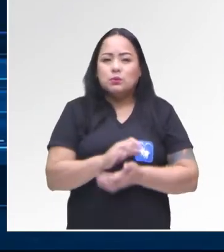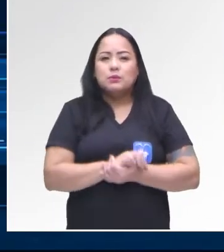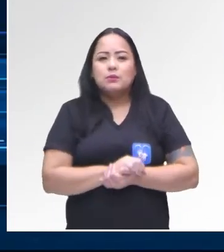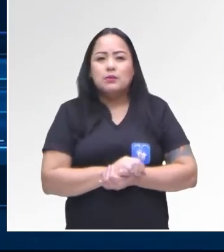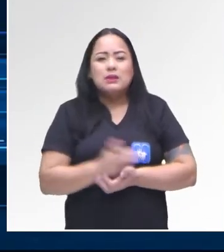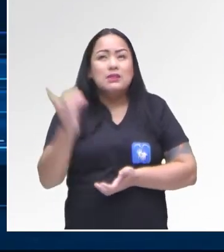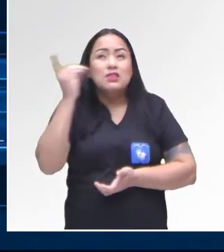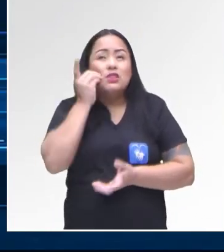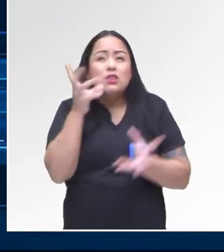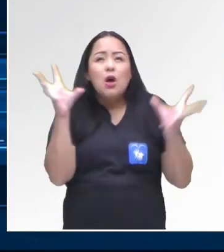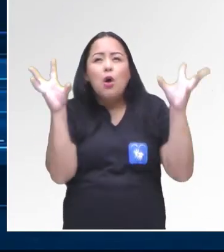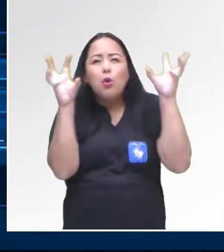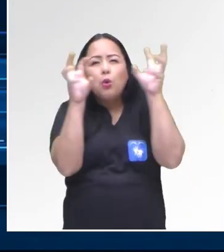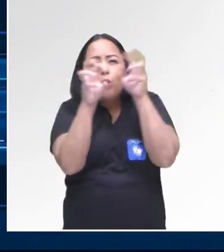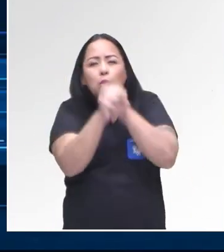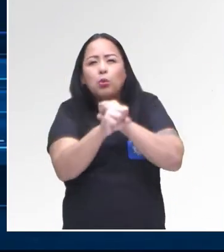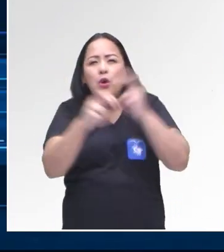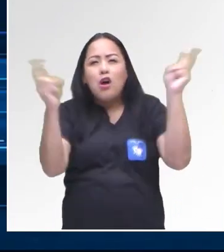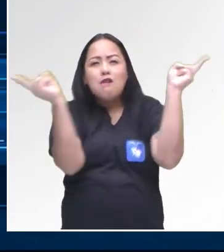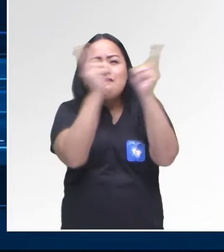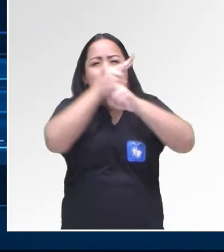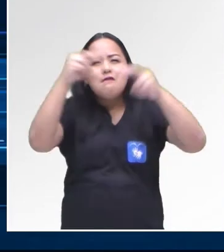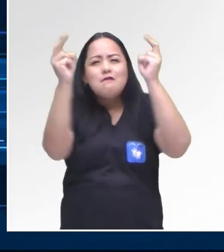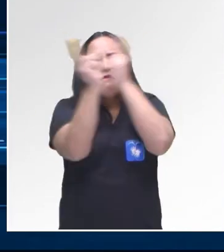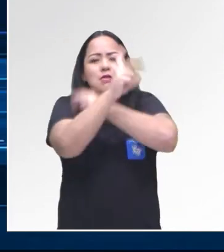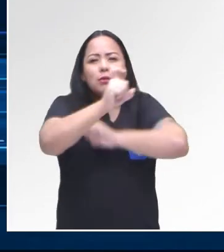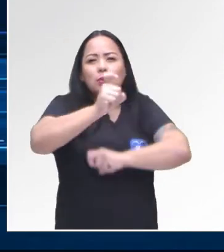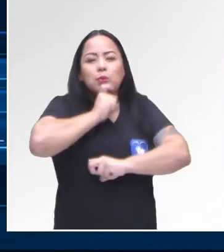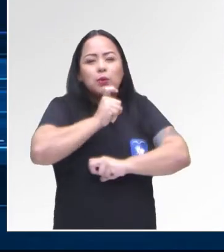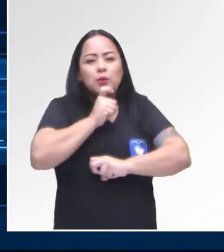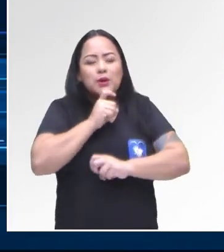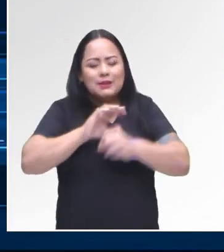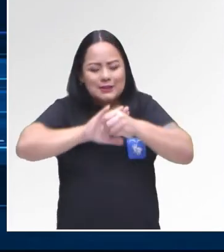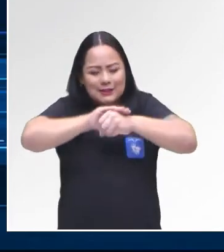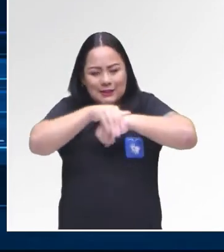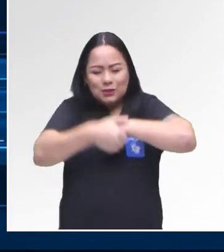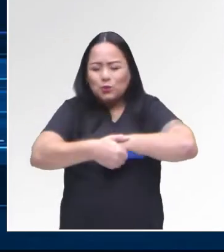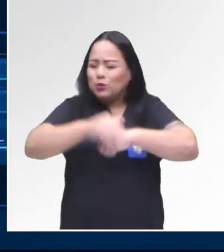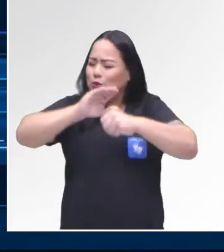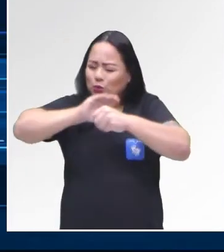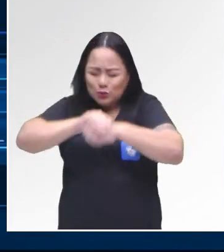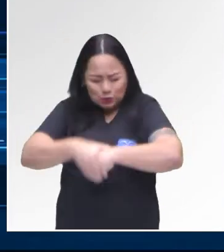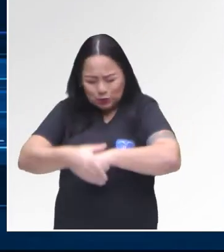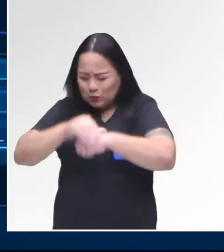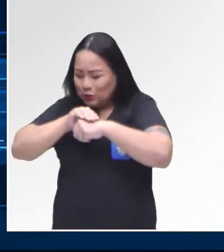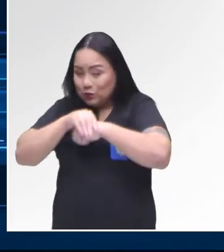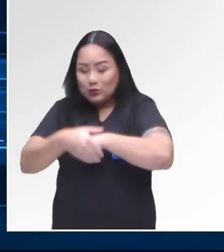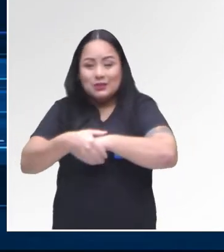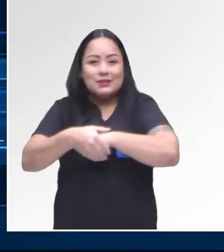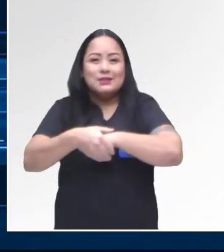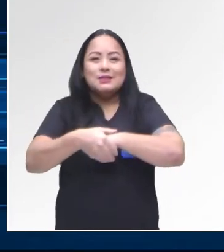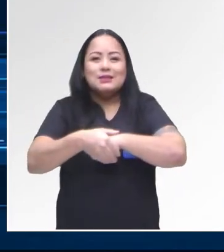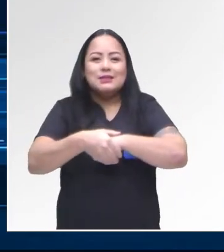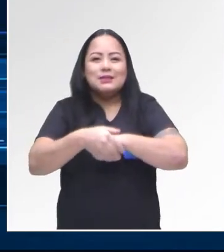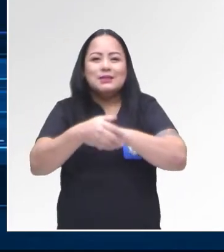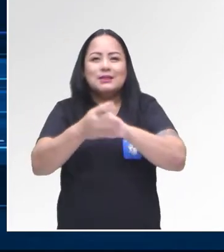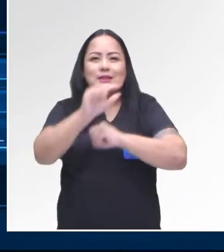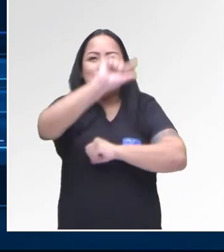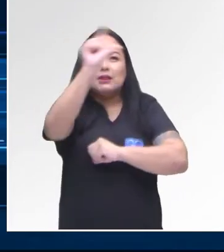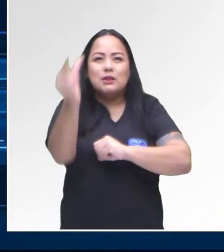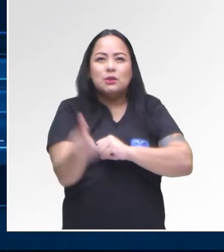dia nublado, vento gelado, noite, noite, noite, sem